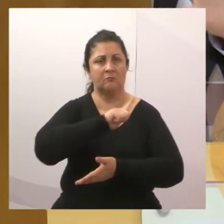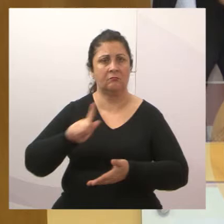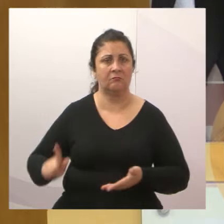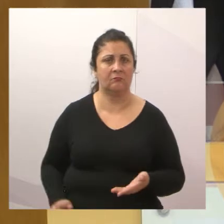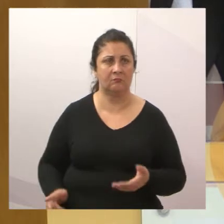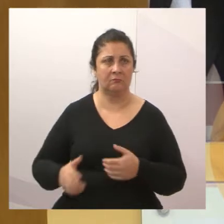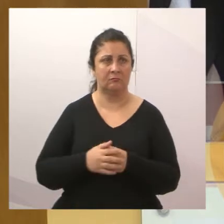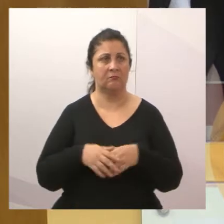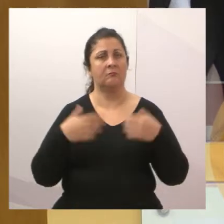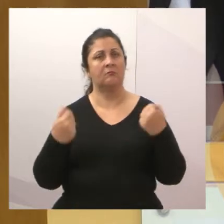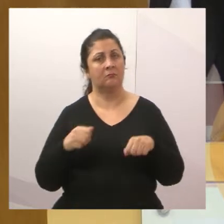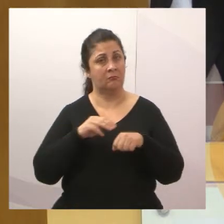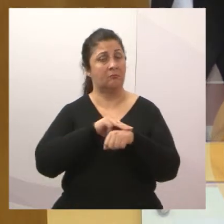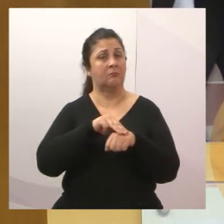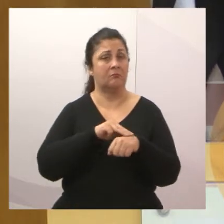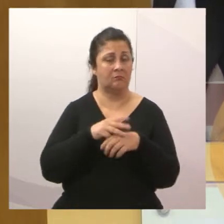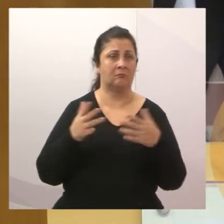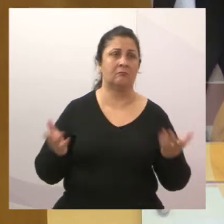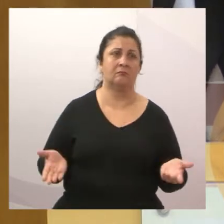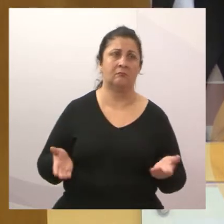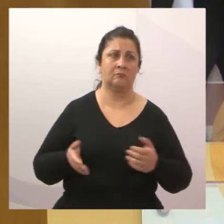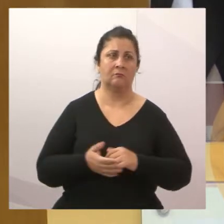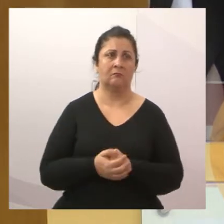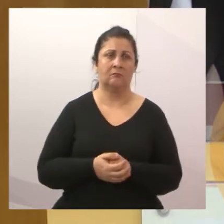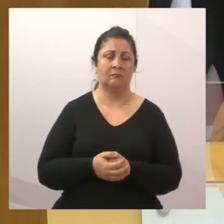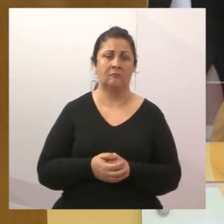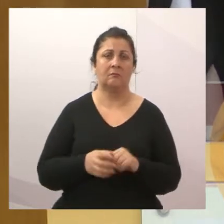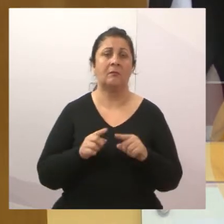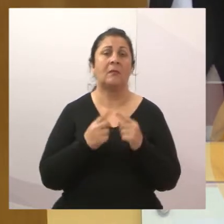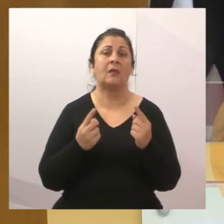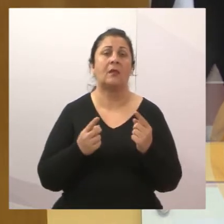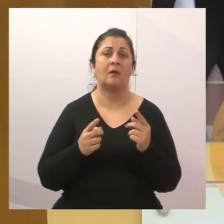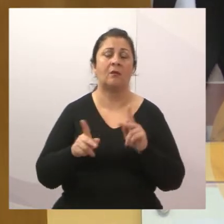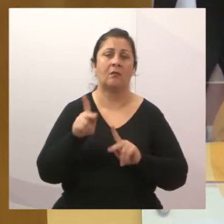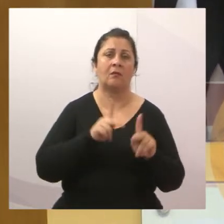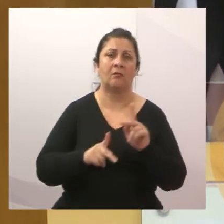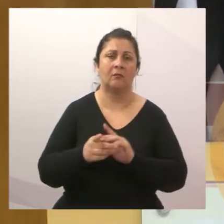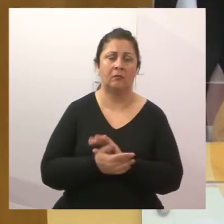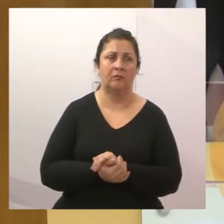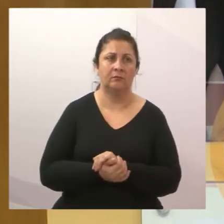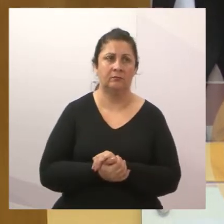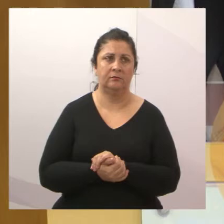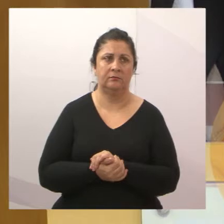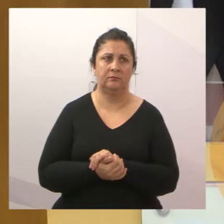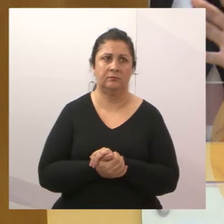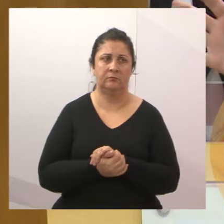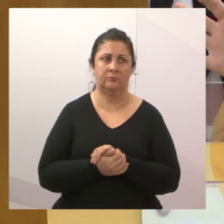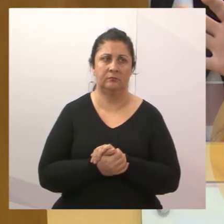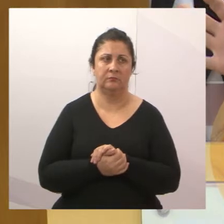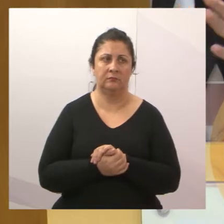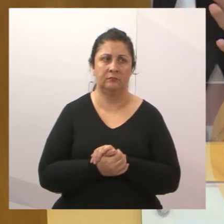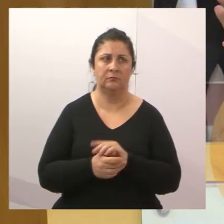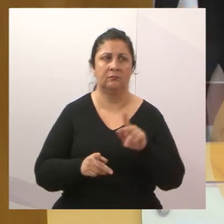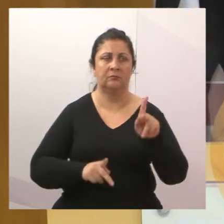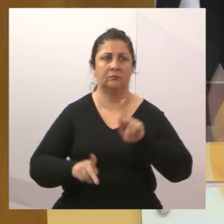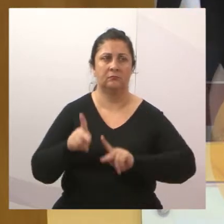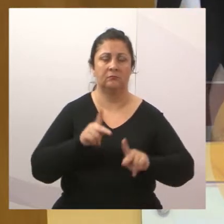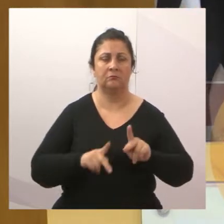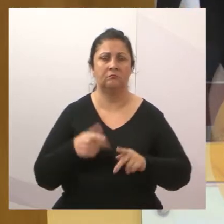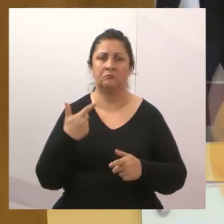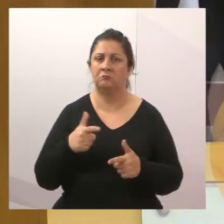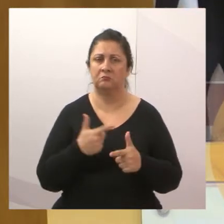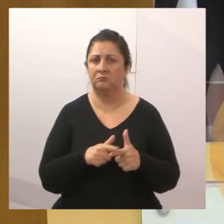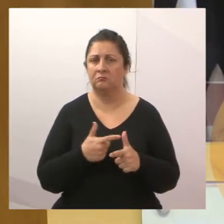o governo precisa esclarecer. Agora, a população, eu posso esclarecer. Ela não está com um problema com